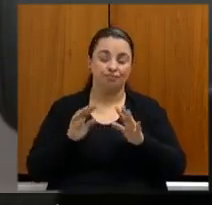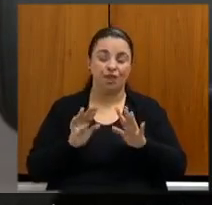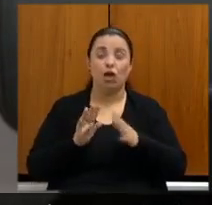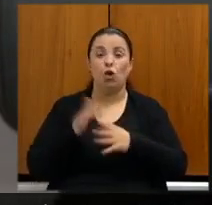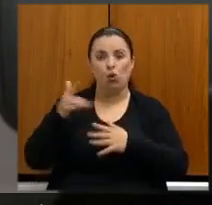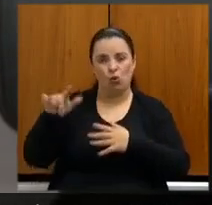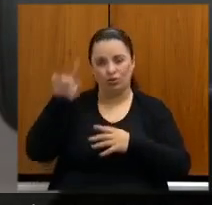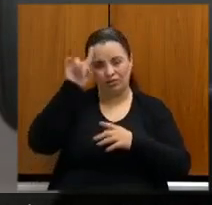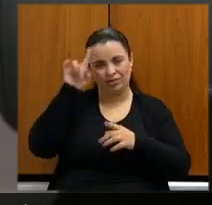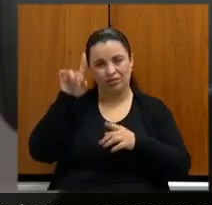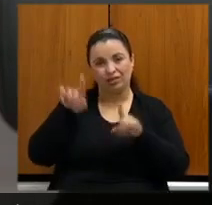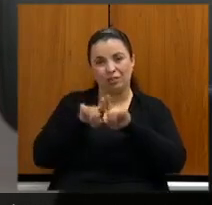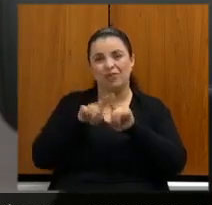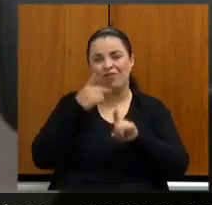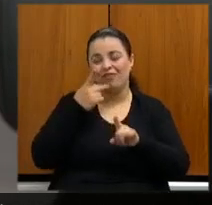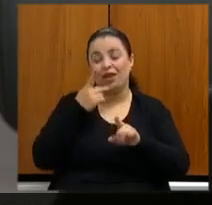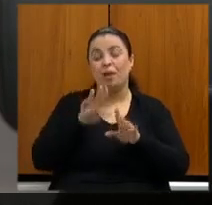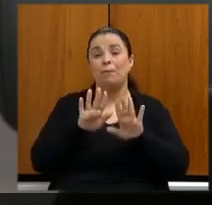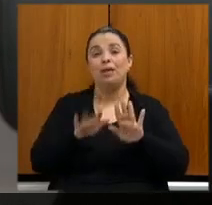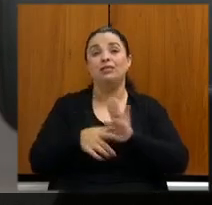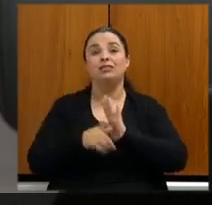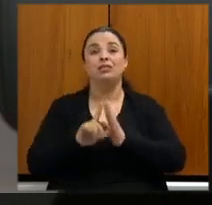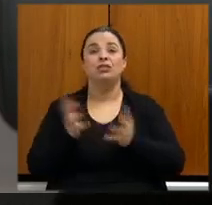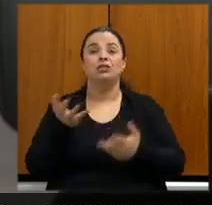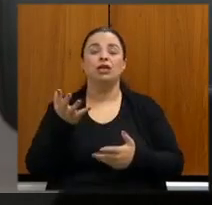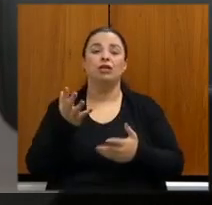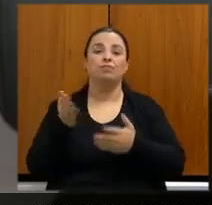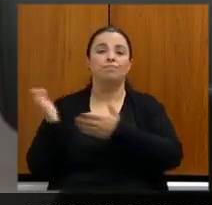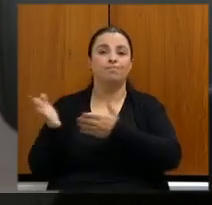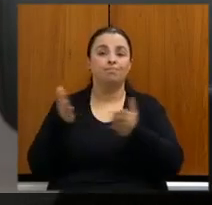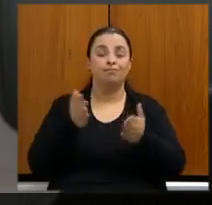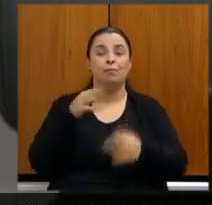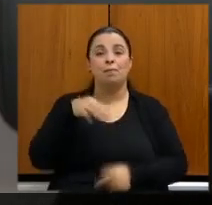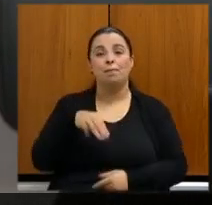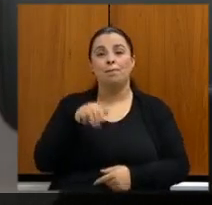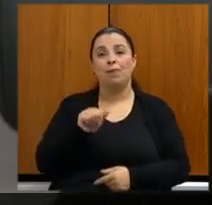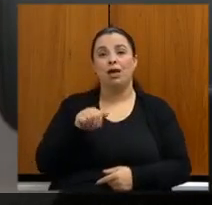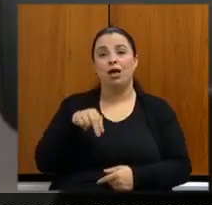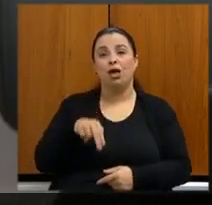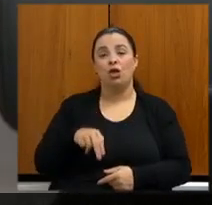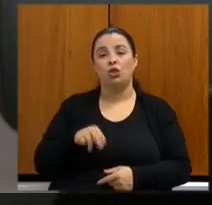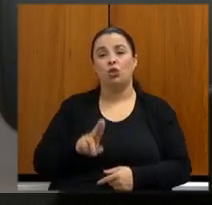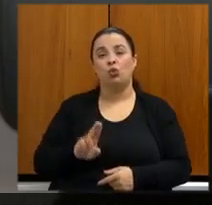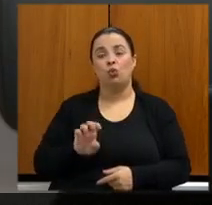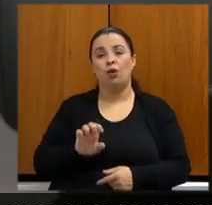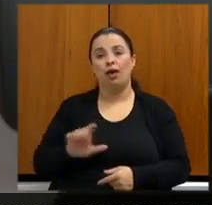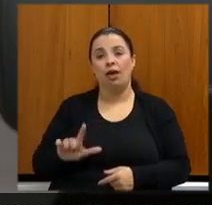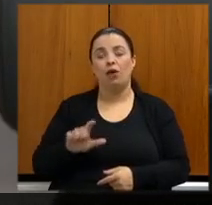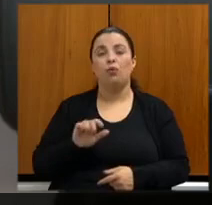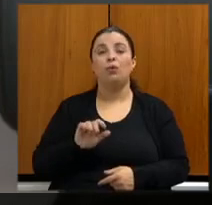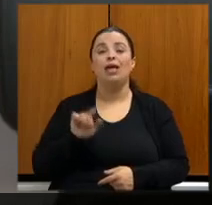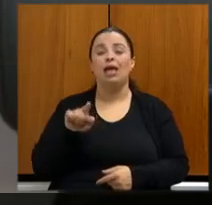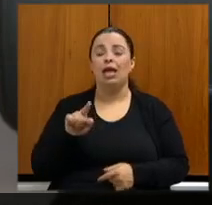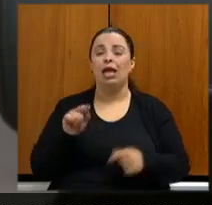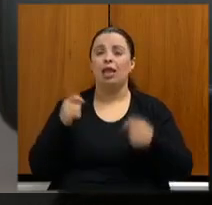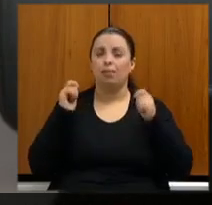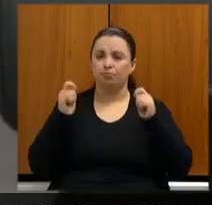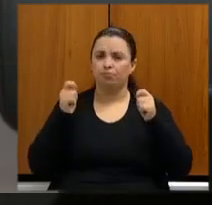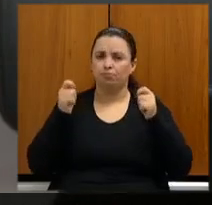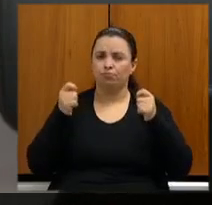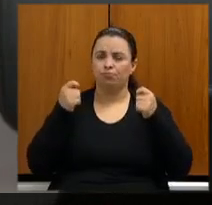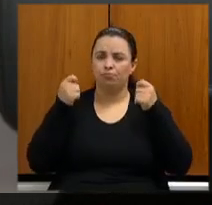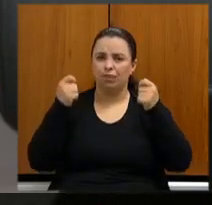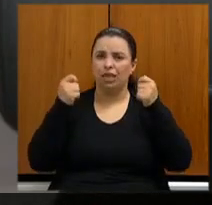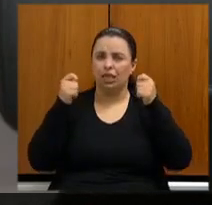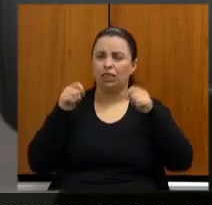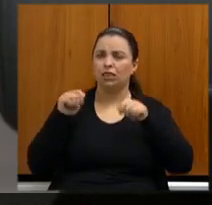antes eu vou passar a primeira palavra aqui é a o Manoel Ignácio Moreira Vieira militante do movimento luta